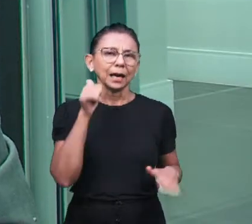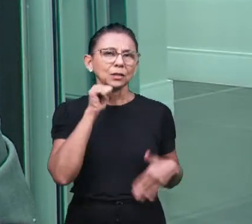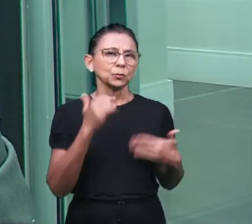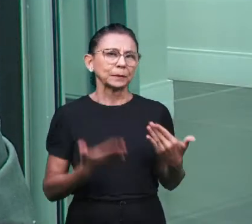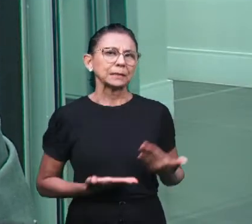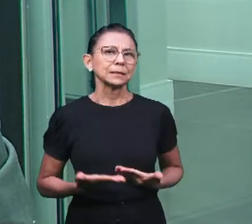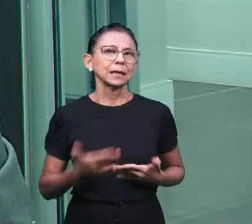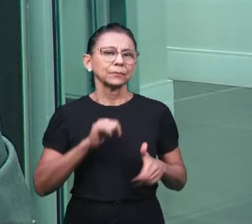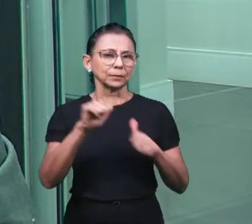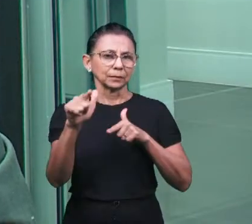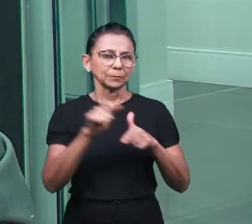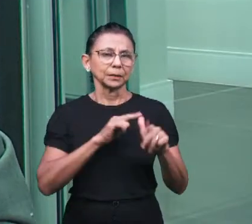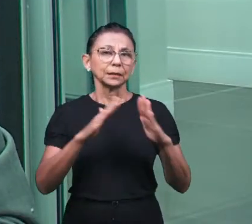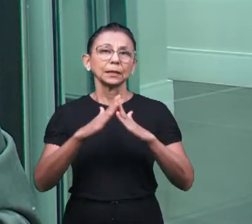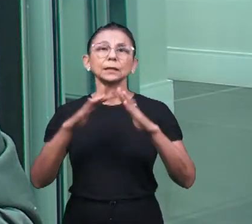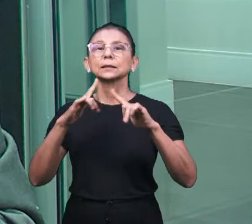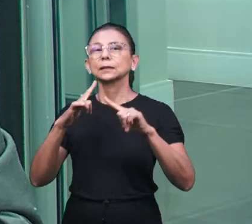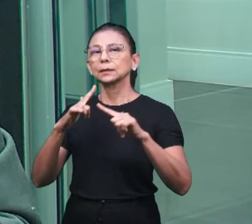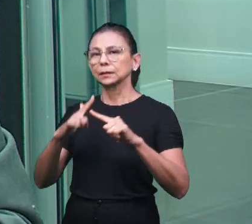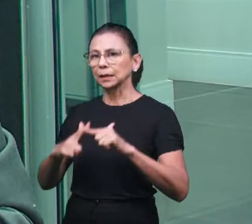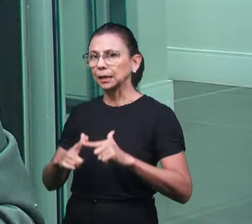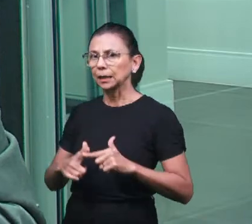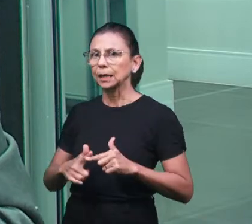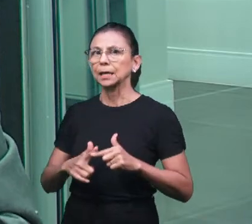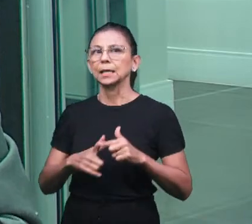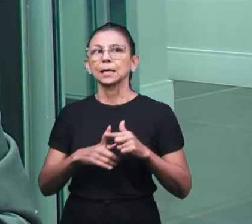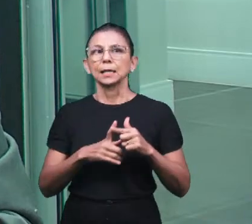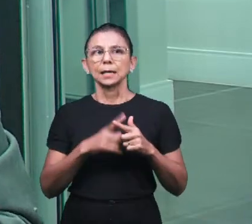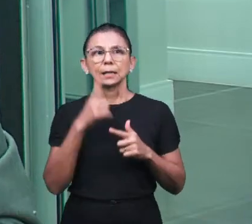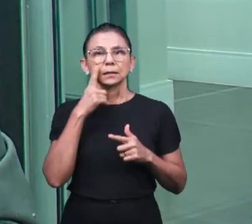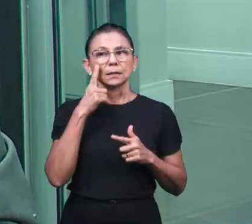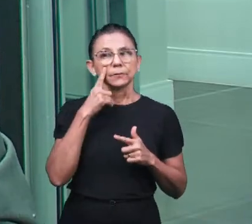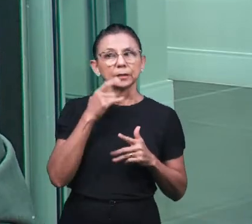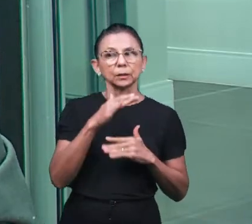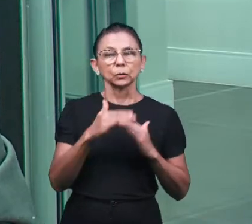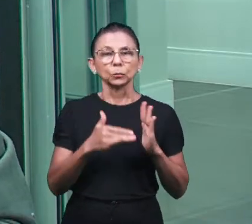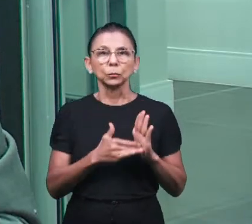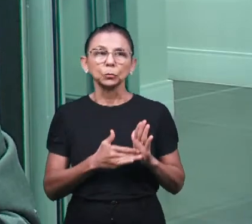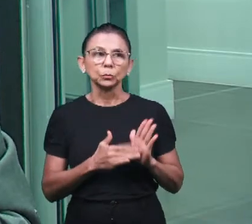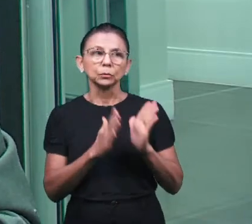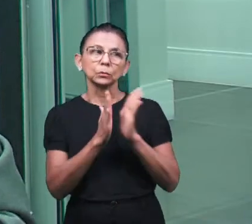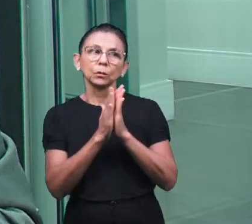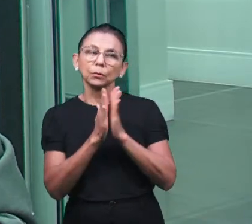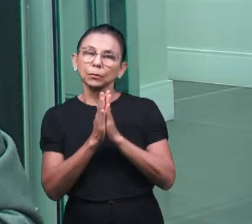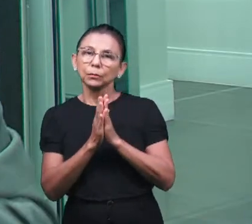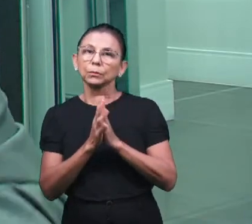digo, resilientes, né? Elas estão atentas à oração. Eu sempre falo, você